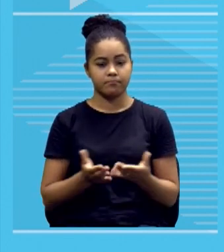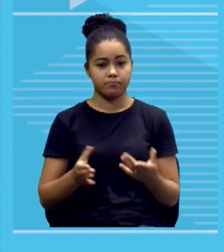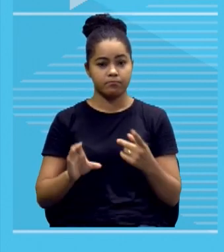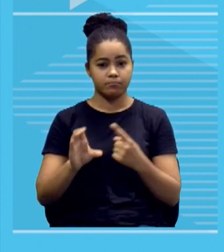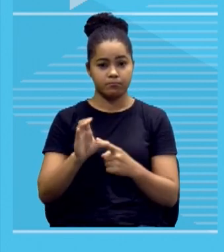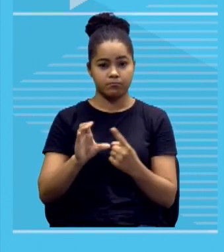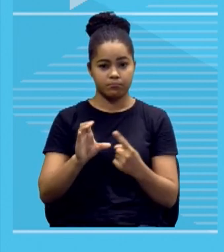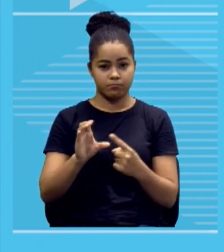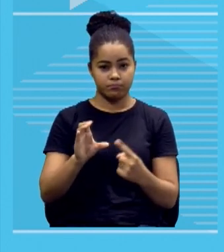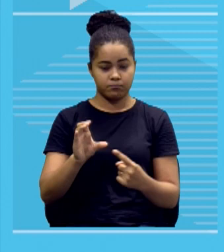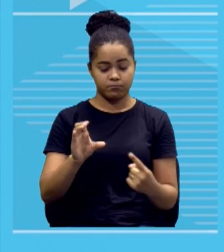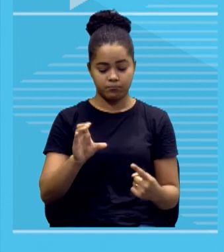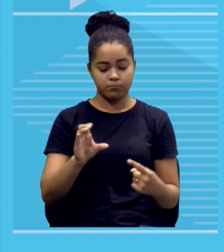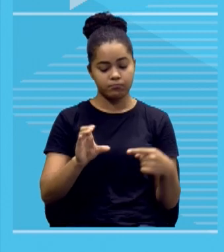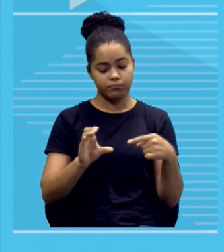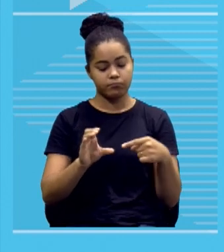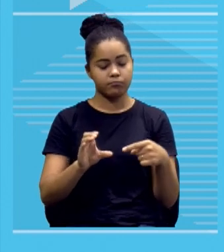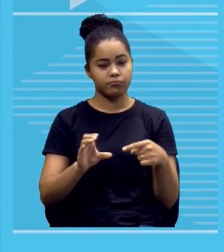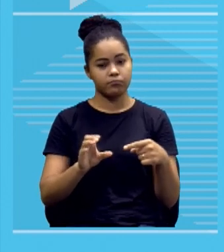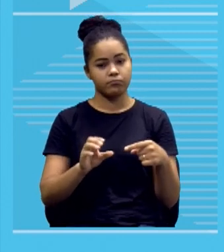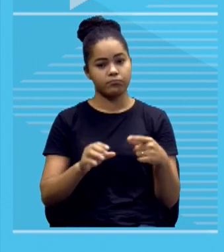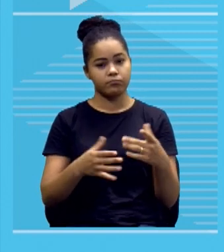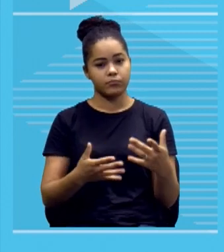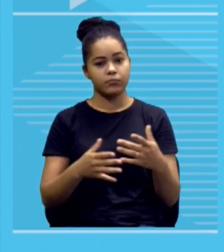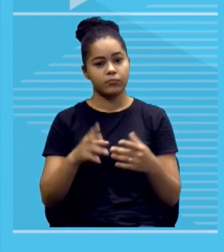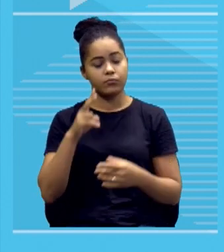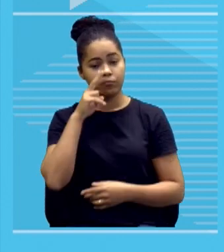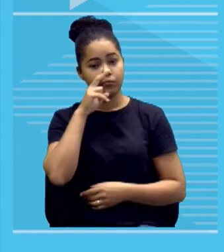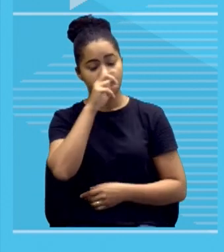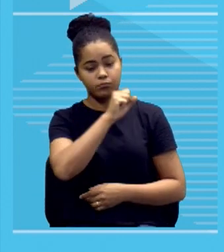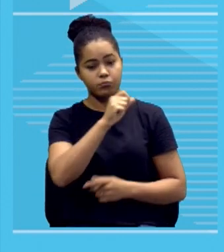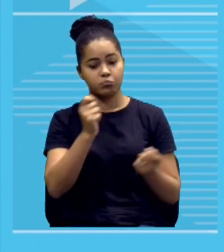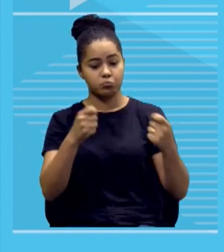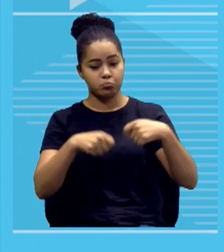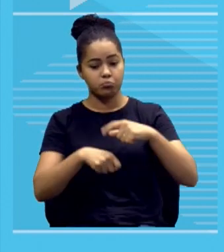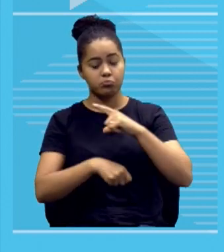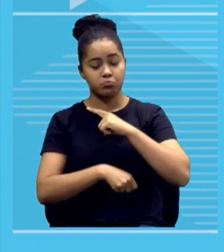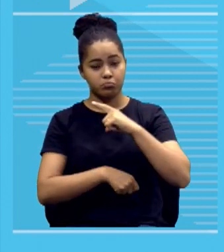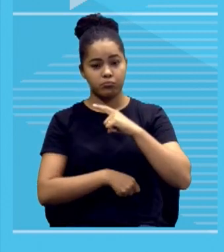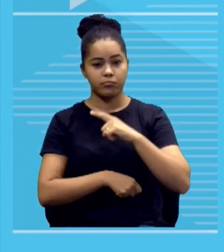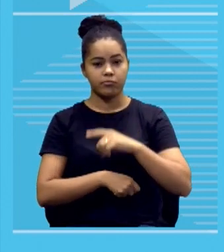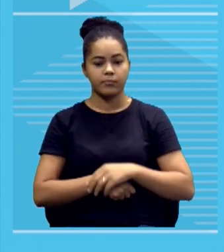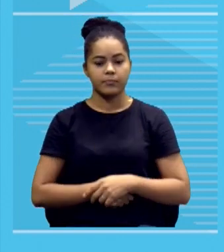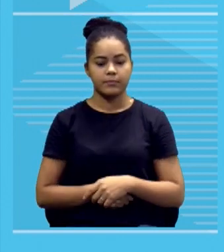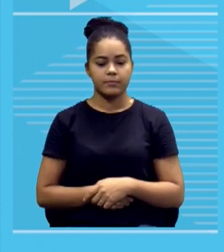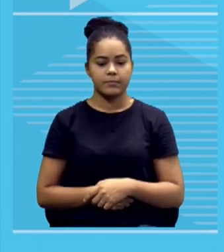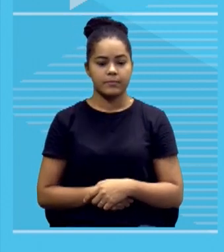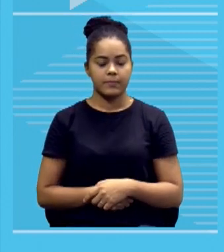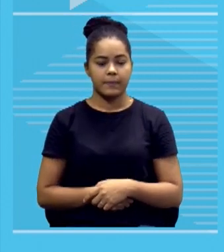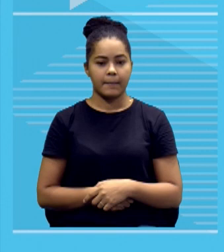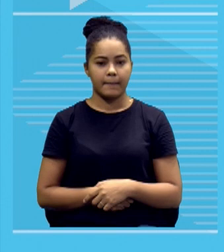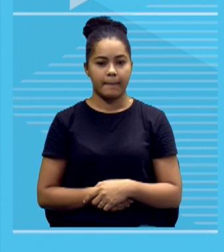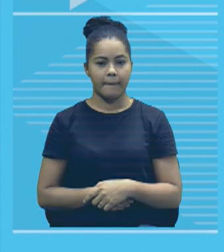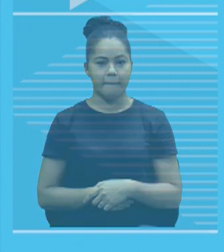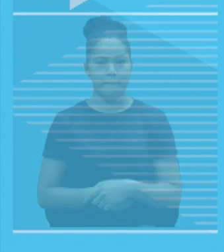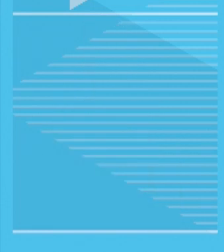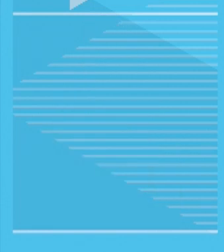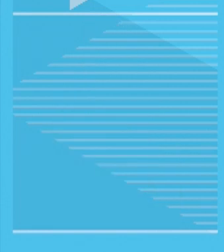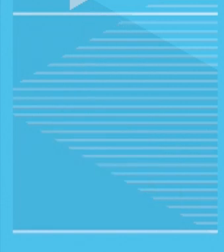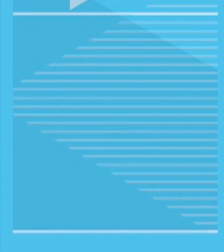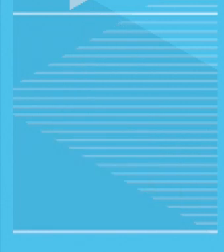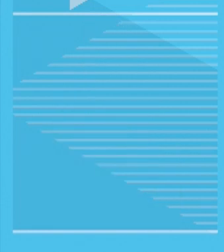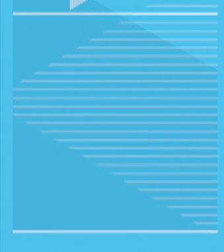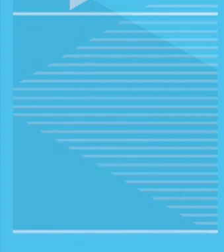dentro daquele sistema, você está fazendo com que a força eletromotriz funcione. Se eu tenho um receptor que ele gasta mais do que